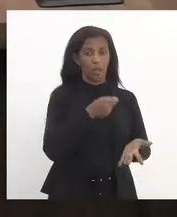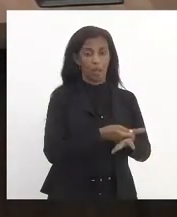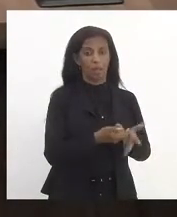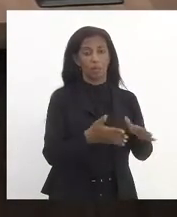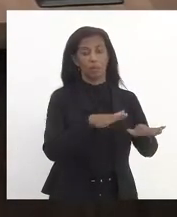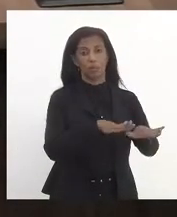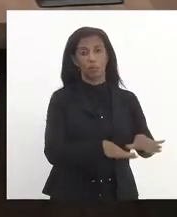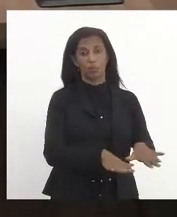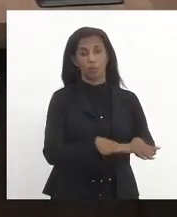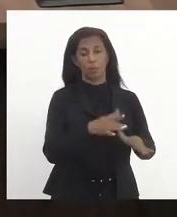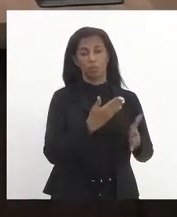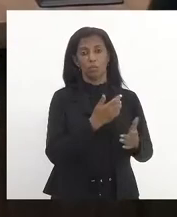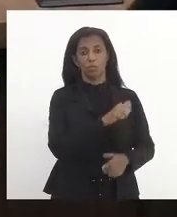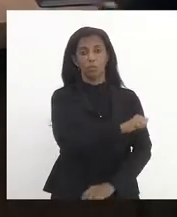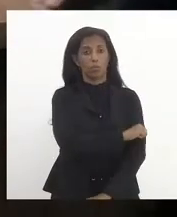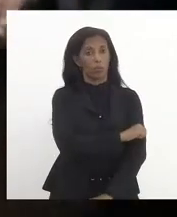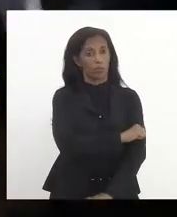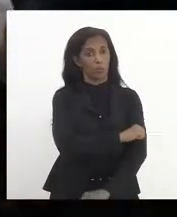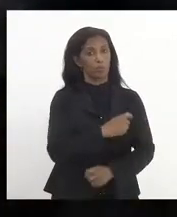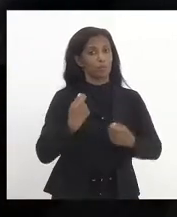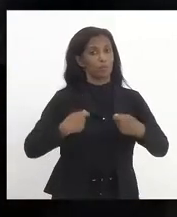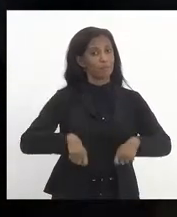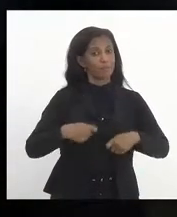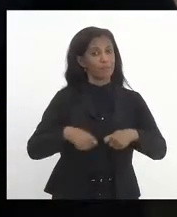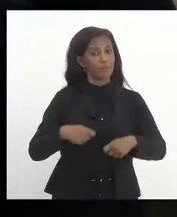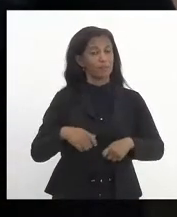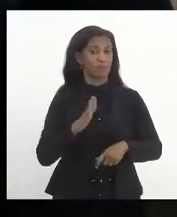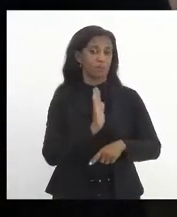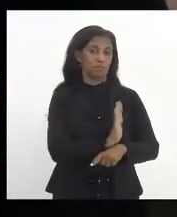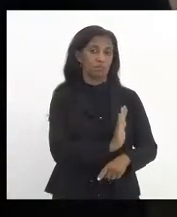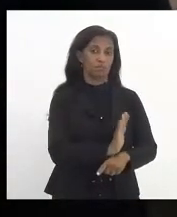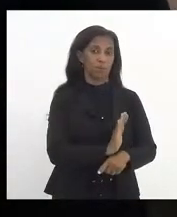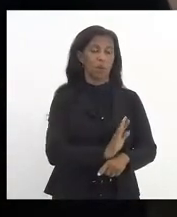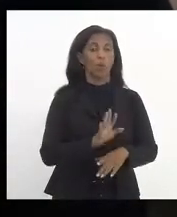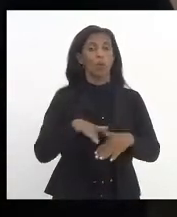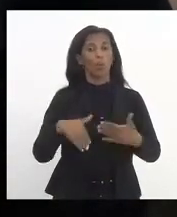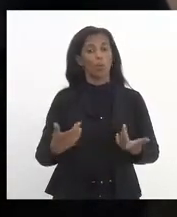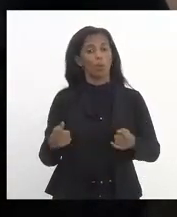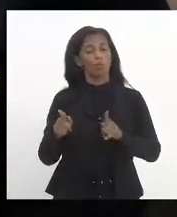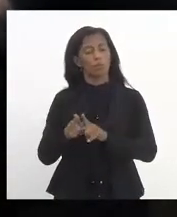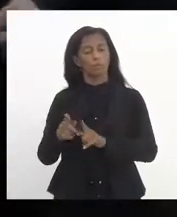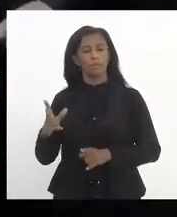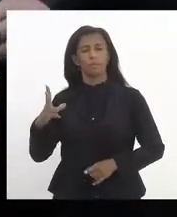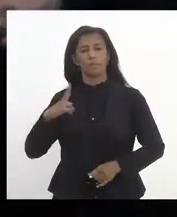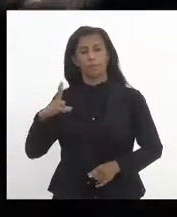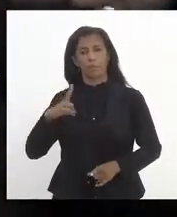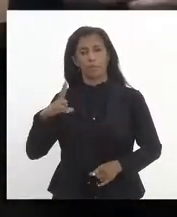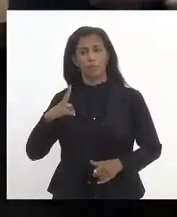inclusão do estudante que demanda, que necessita desse apoio, quanto na rede privada também,